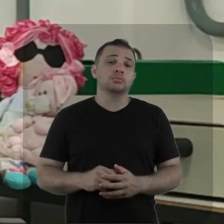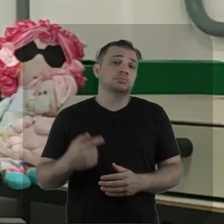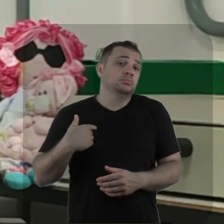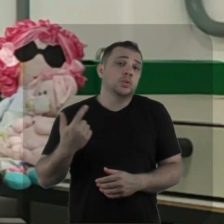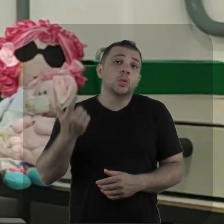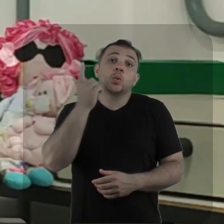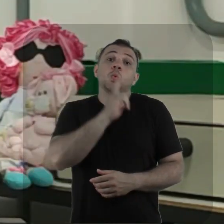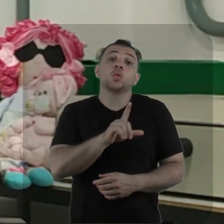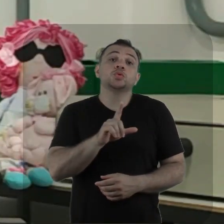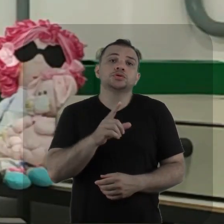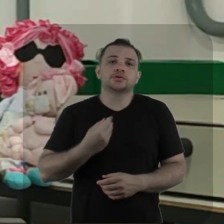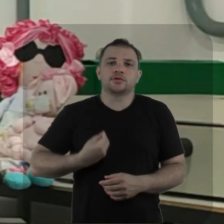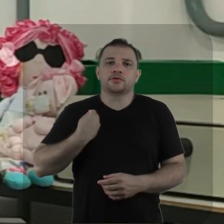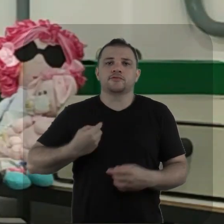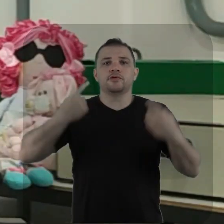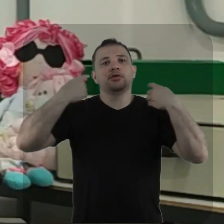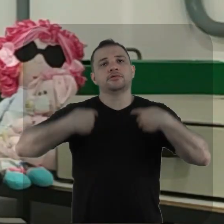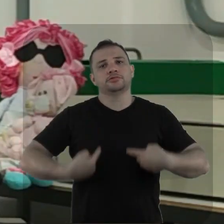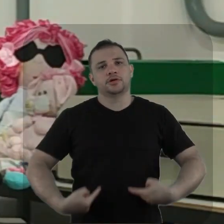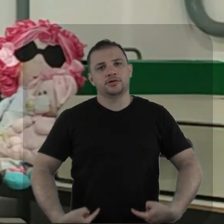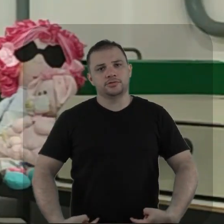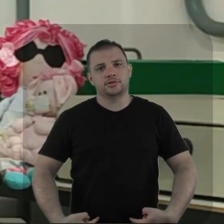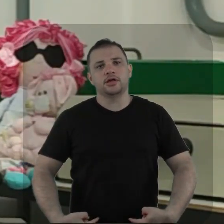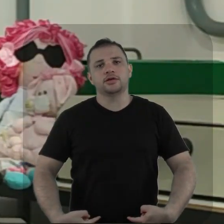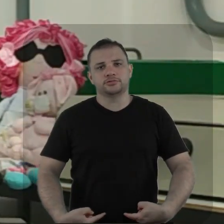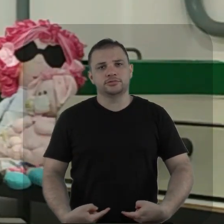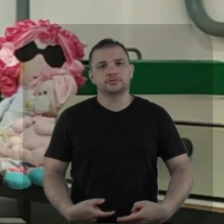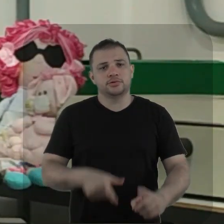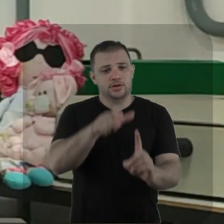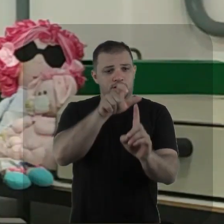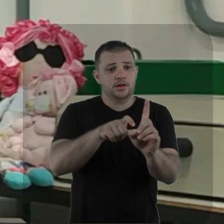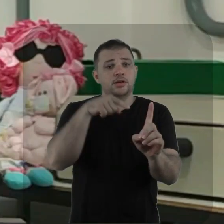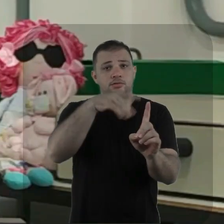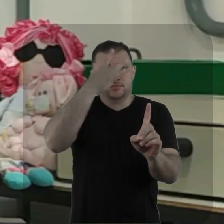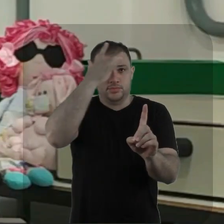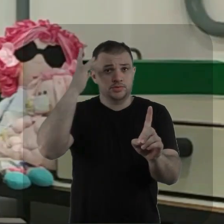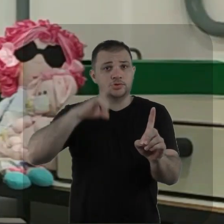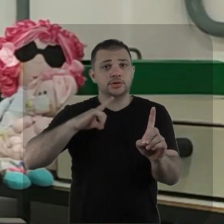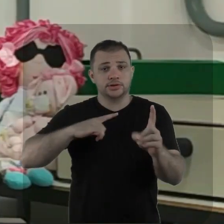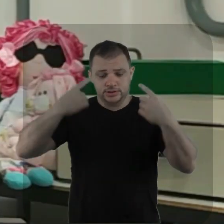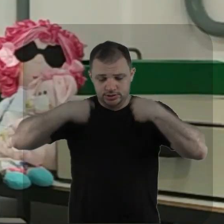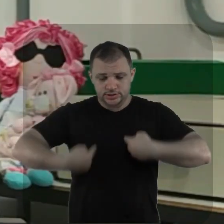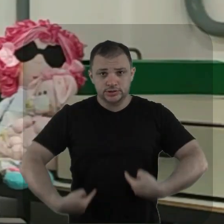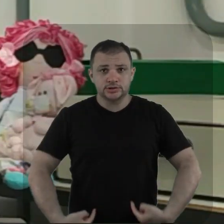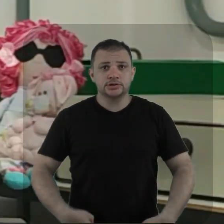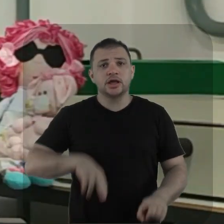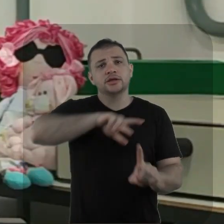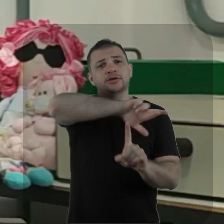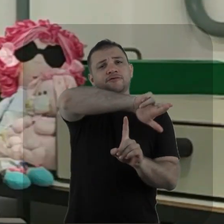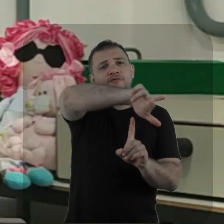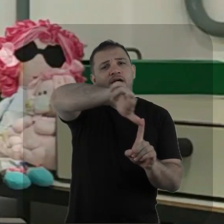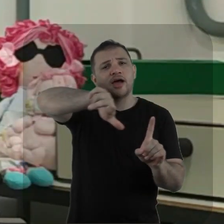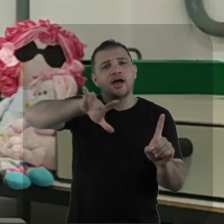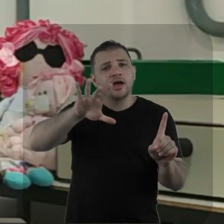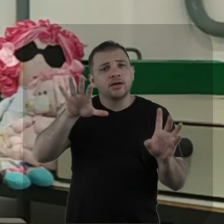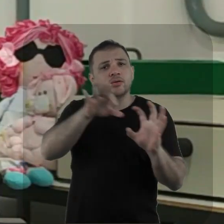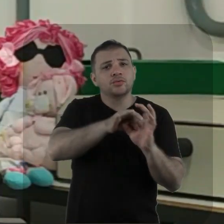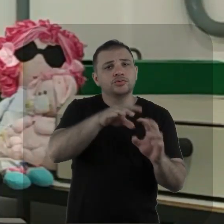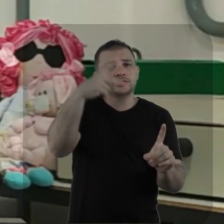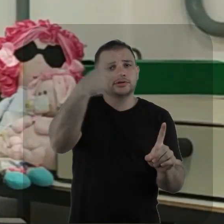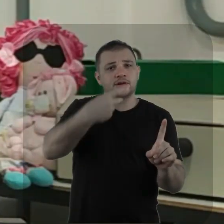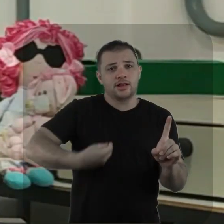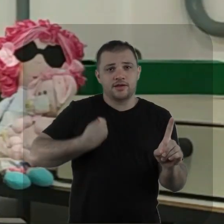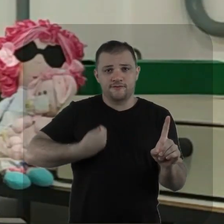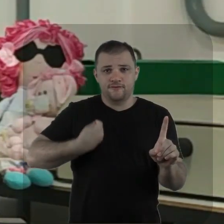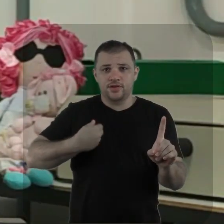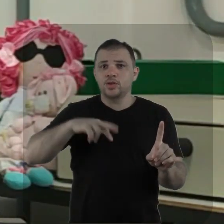você conseguir ter um pouco de dignidade desse indivíduo em vários aspectos que o compõem, né? O equilíbrio